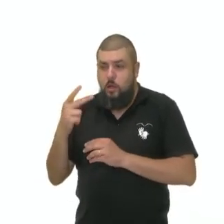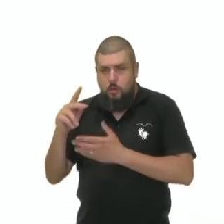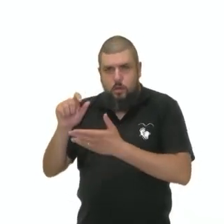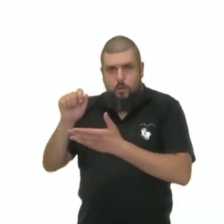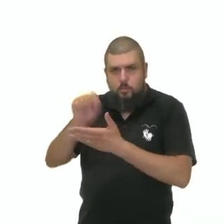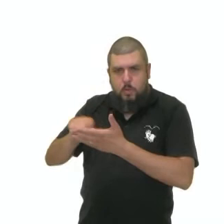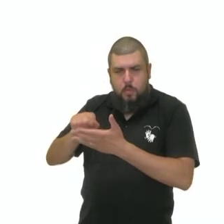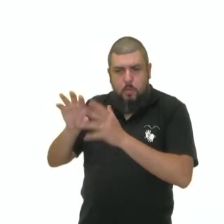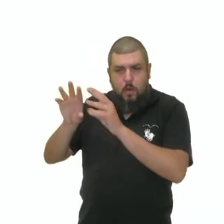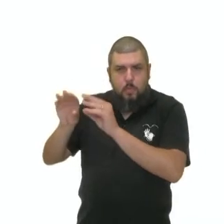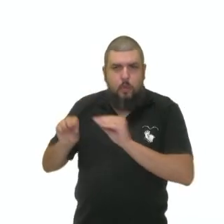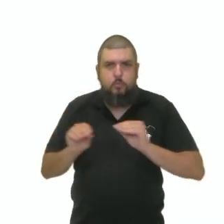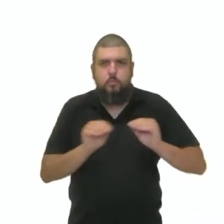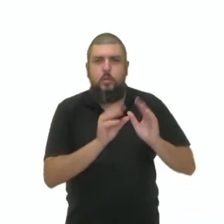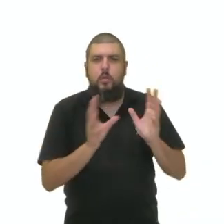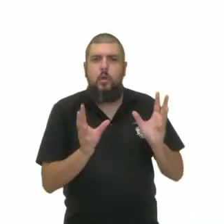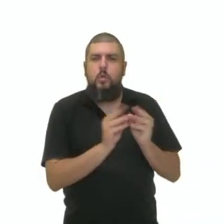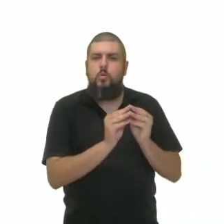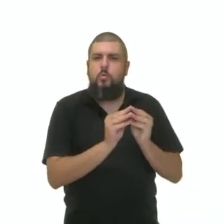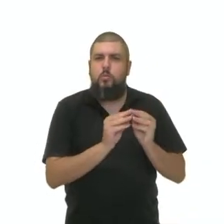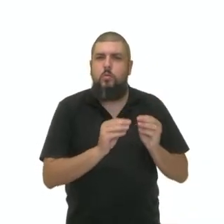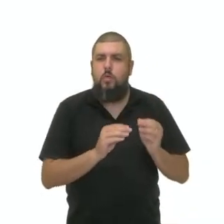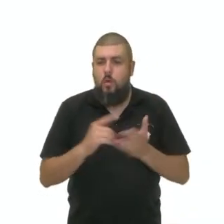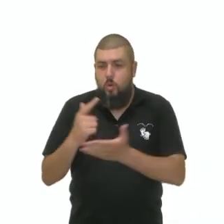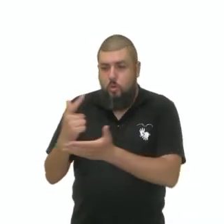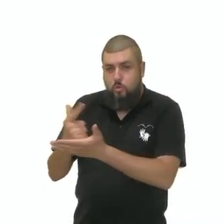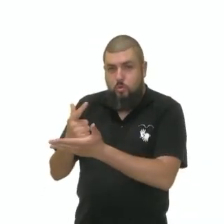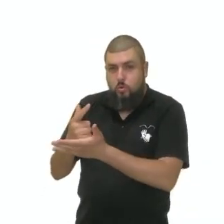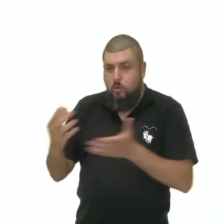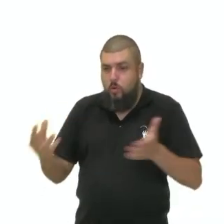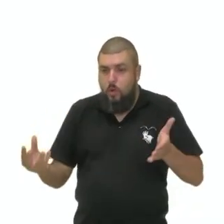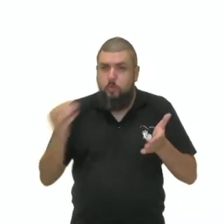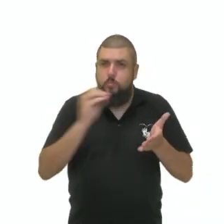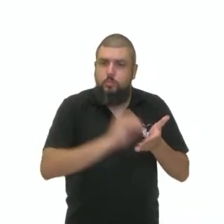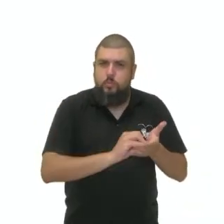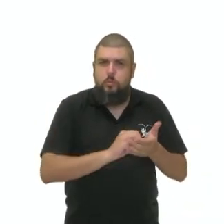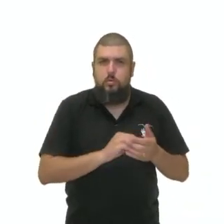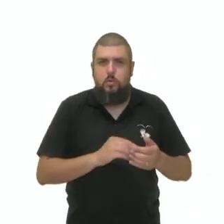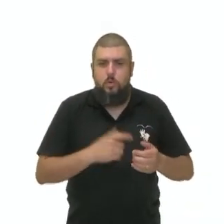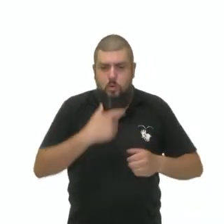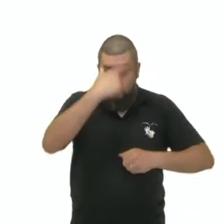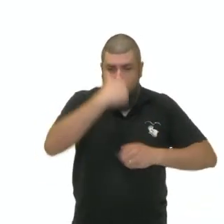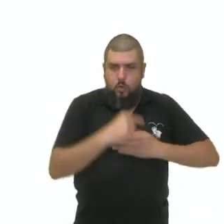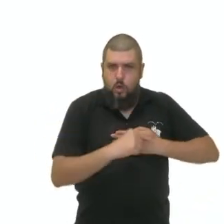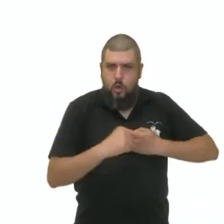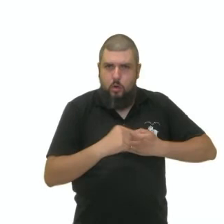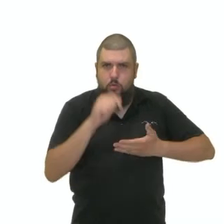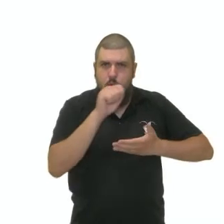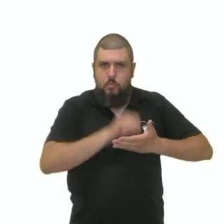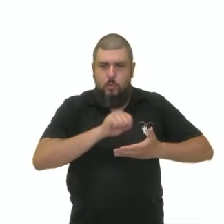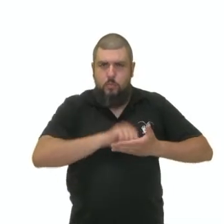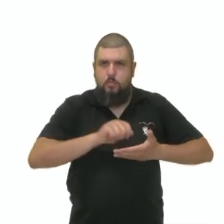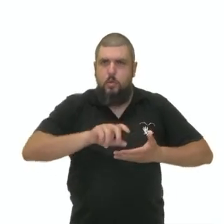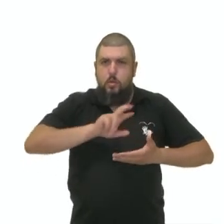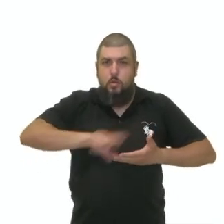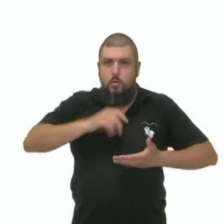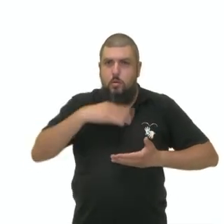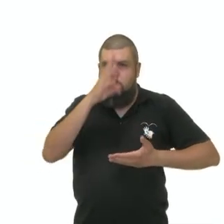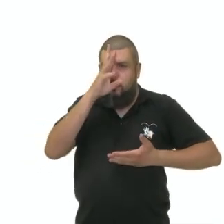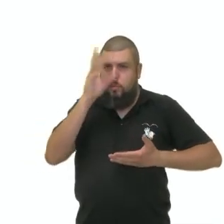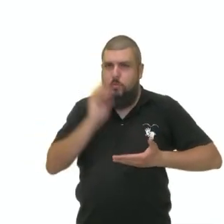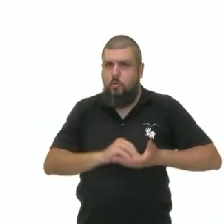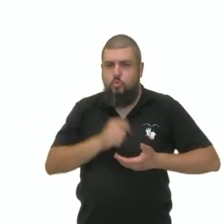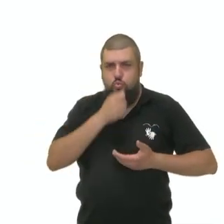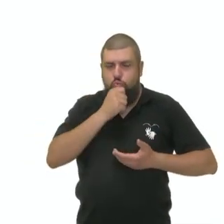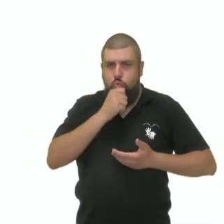né? Essa passagem é retirada do próprio livro, não foi escrita pelo autor da resenha. Nesse gênero textual, é importante